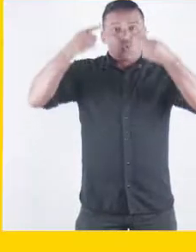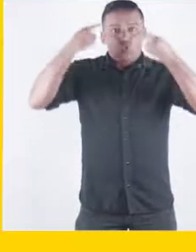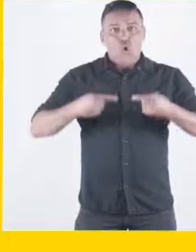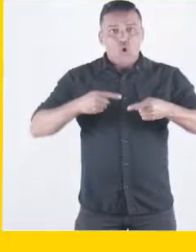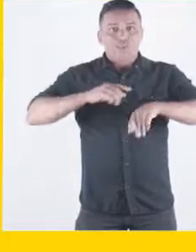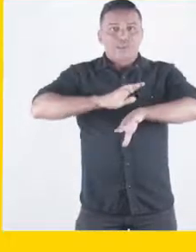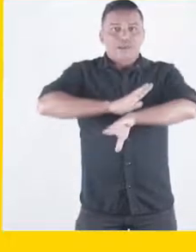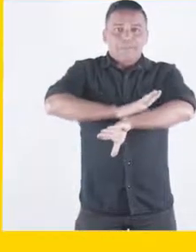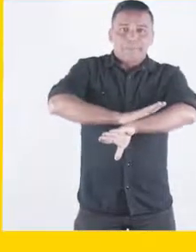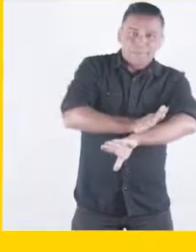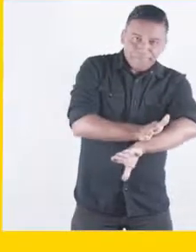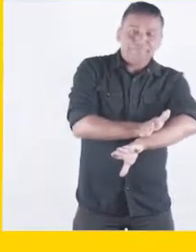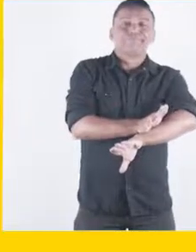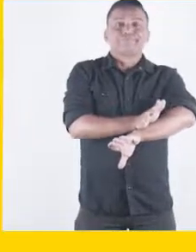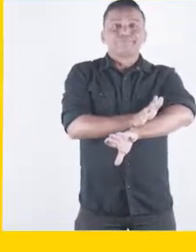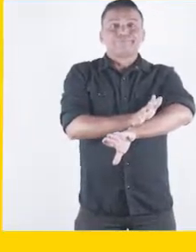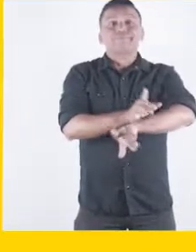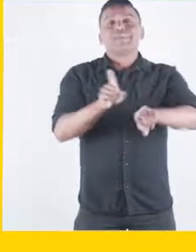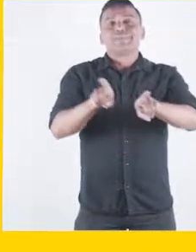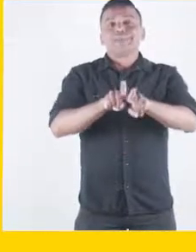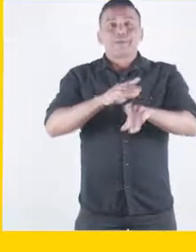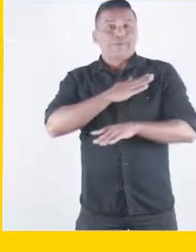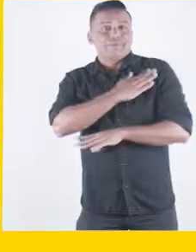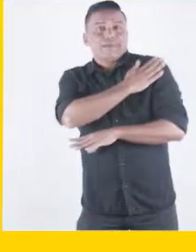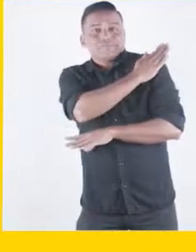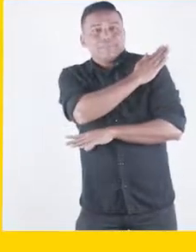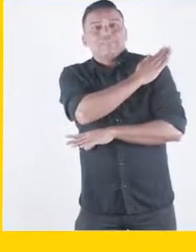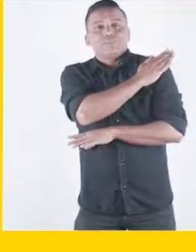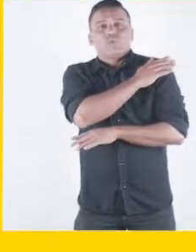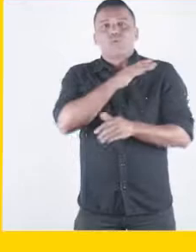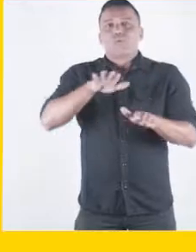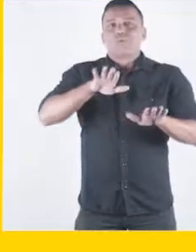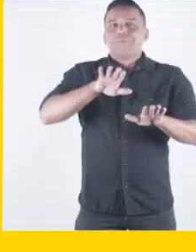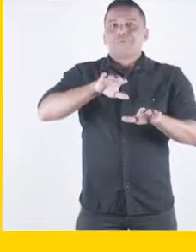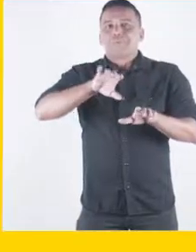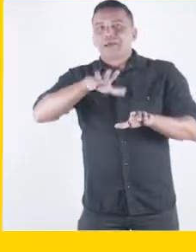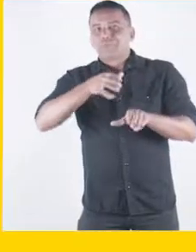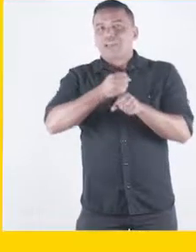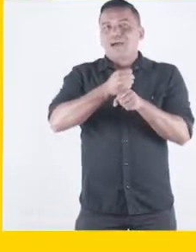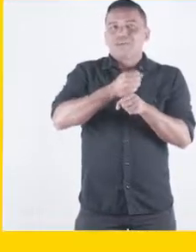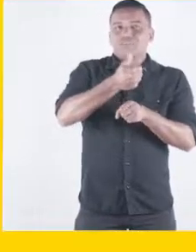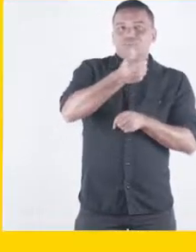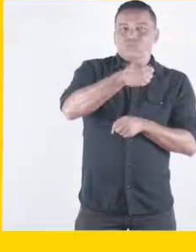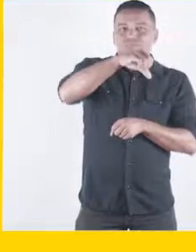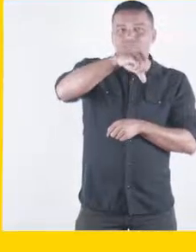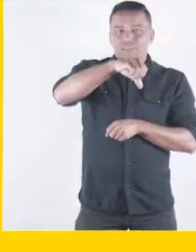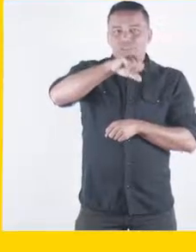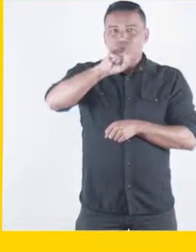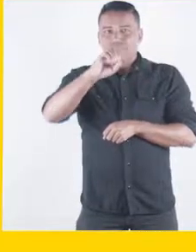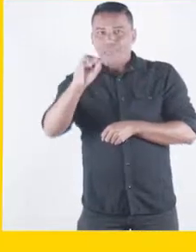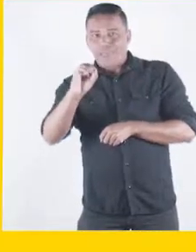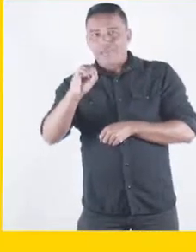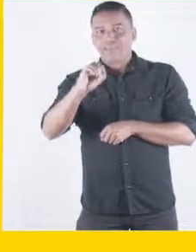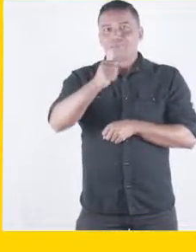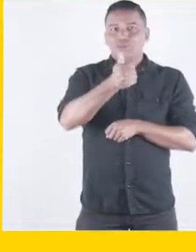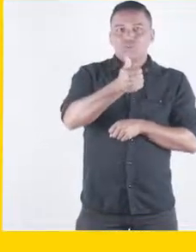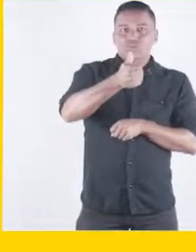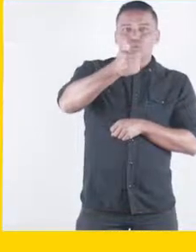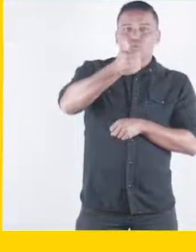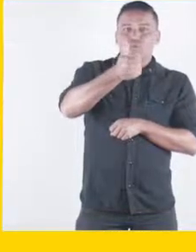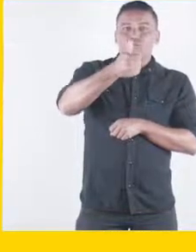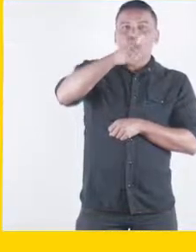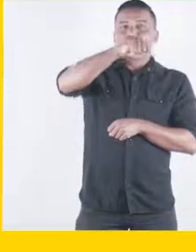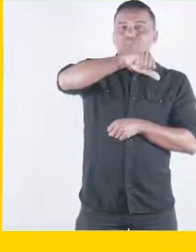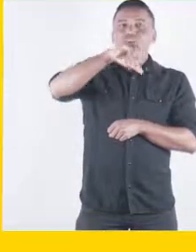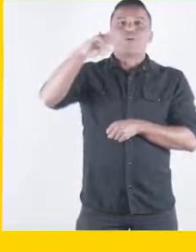ditadura nas décadas de 80, 90 e até recentemente. Acho que é